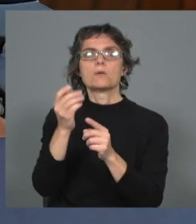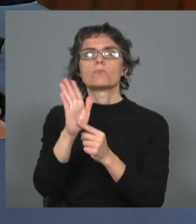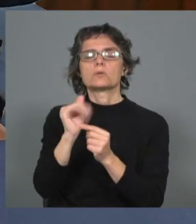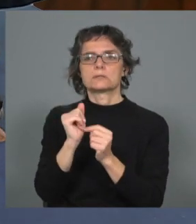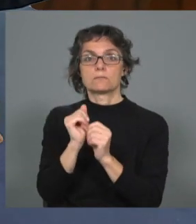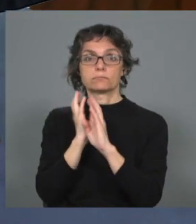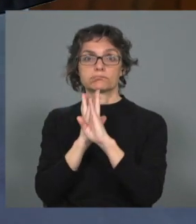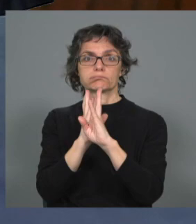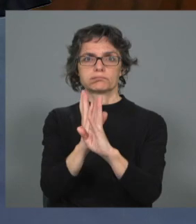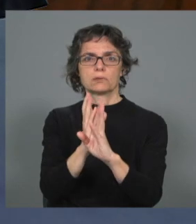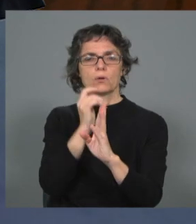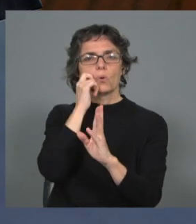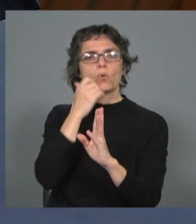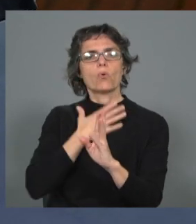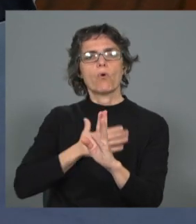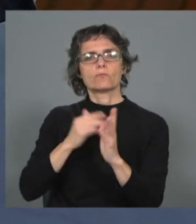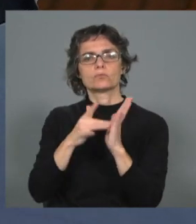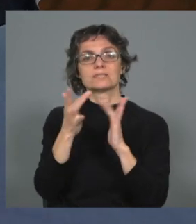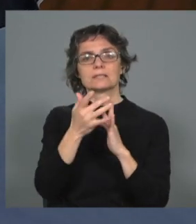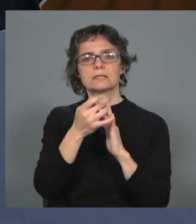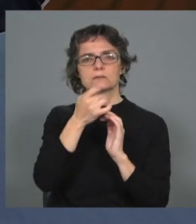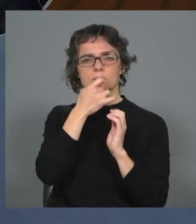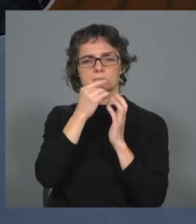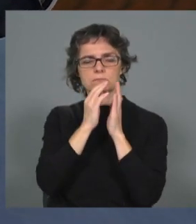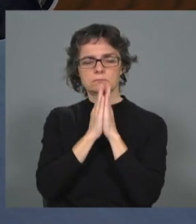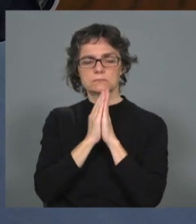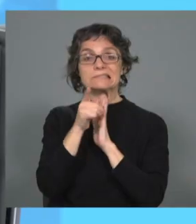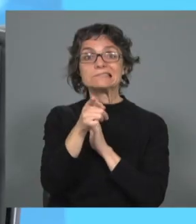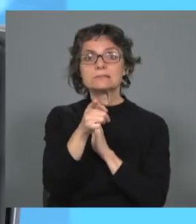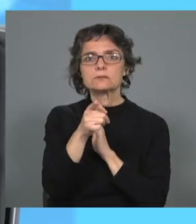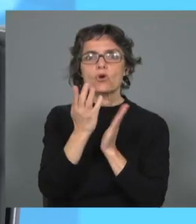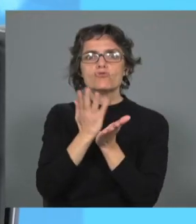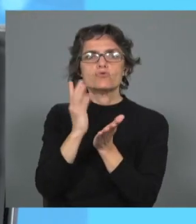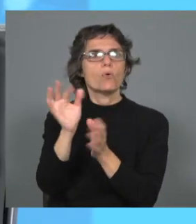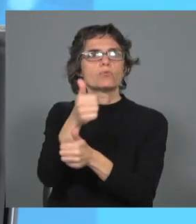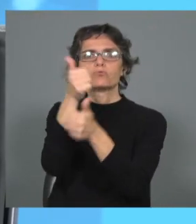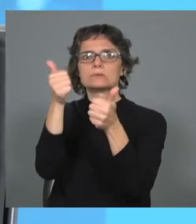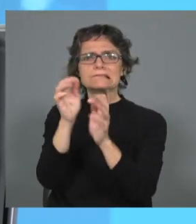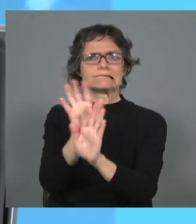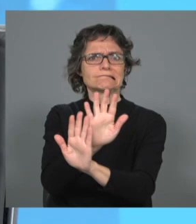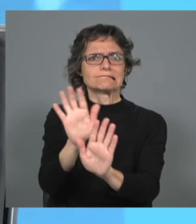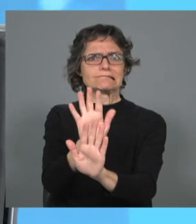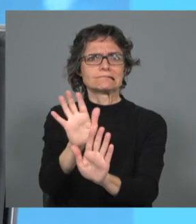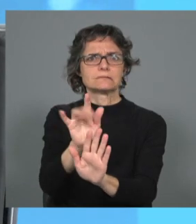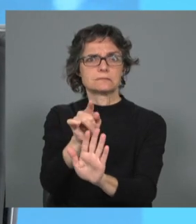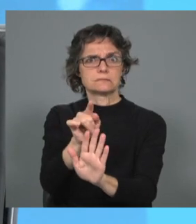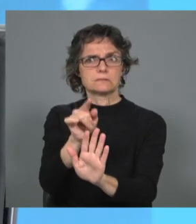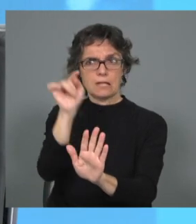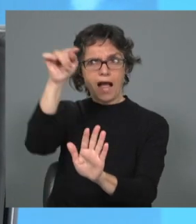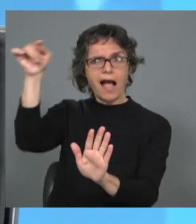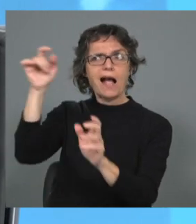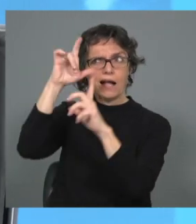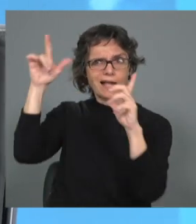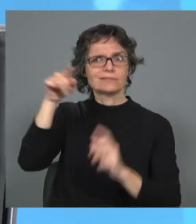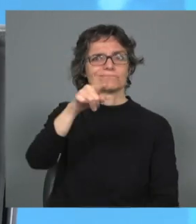todo o caminho bem feito é que poderá ter acesso, por exemplo, à comunhão. E não há um bocadinho este